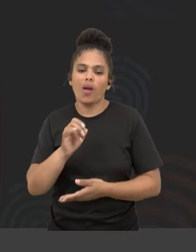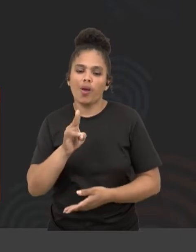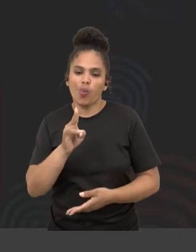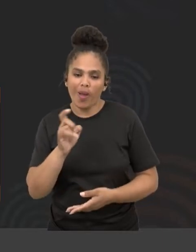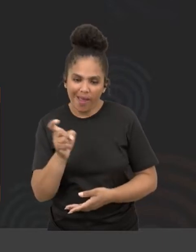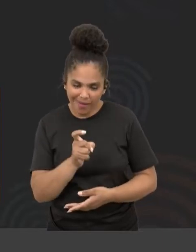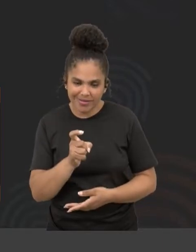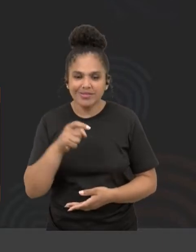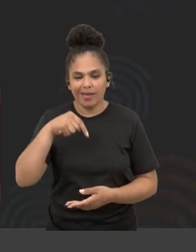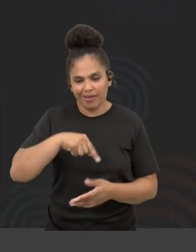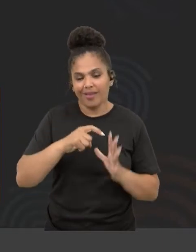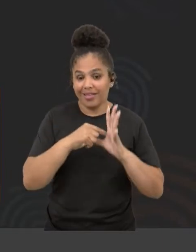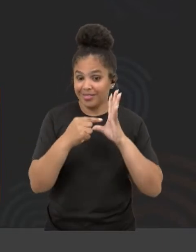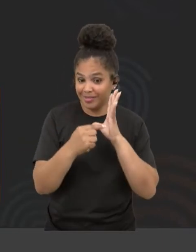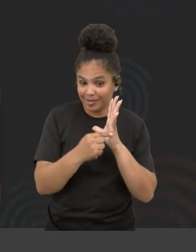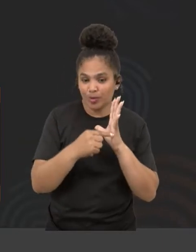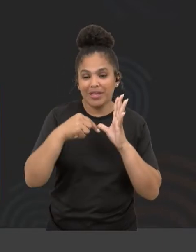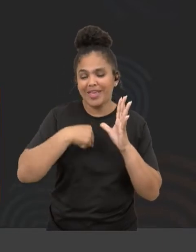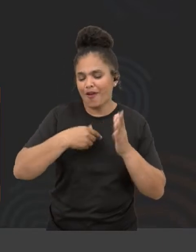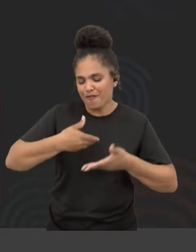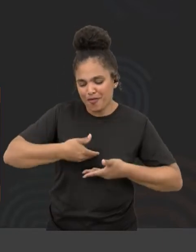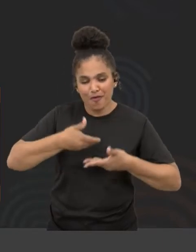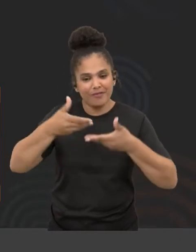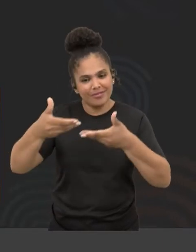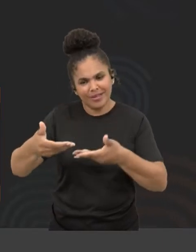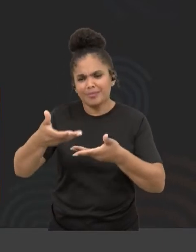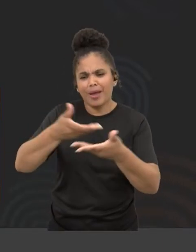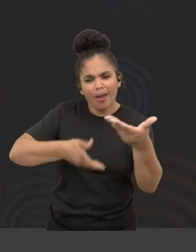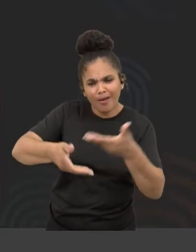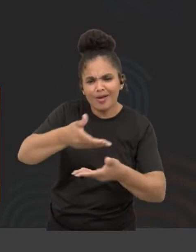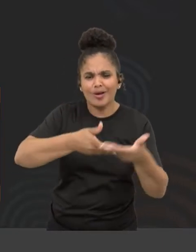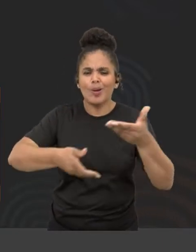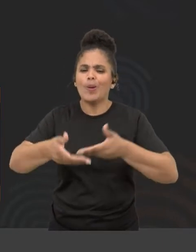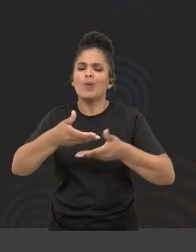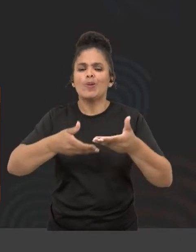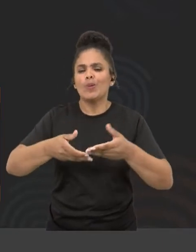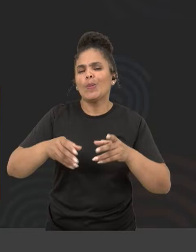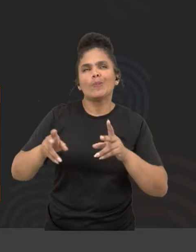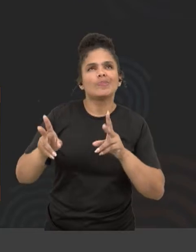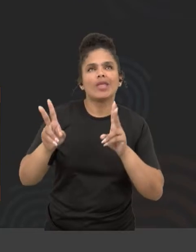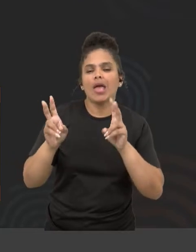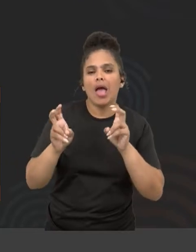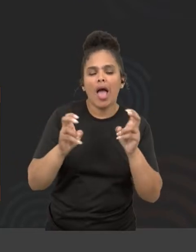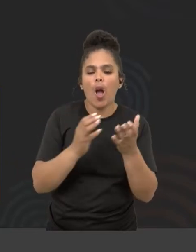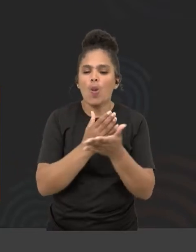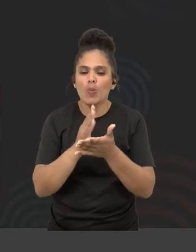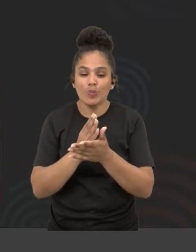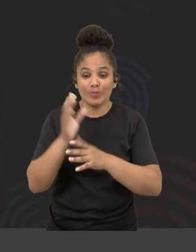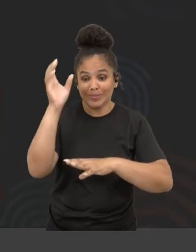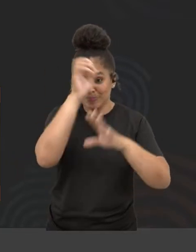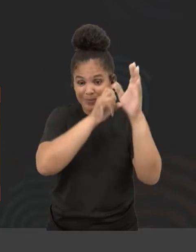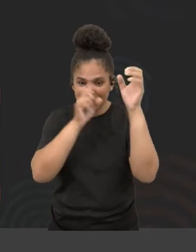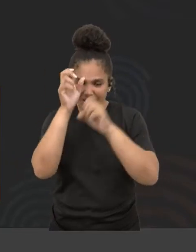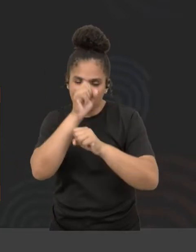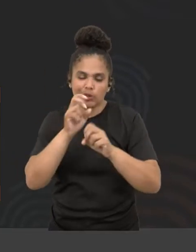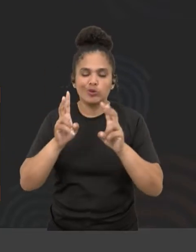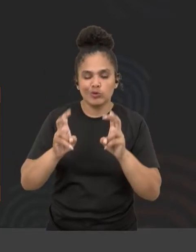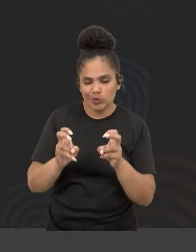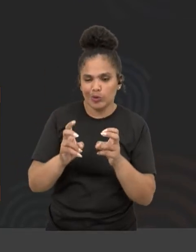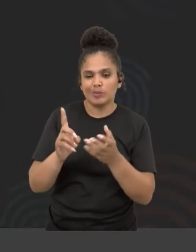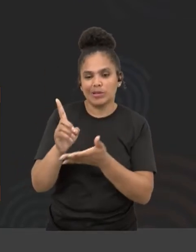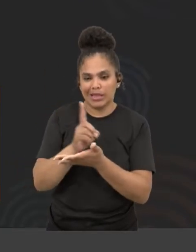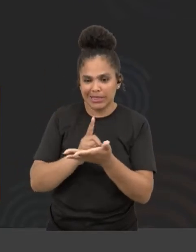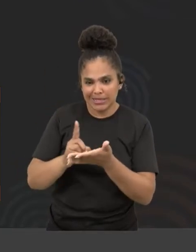HandTalk e eu fui convidado para compartilhar com vocês alguns aprendizados sobre design